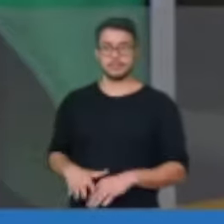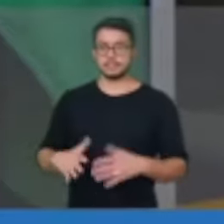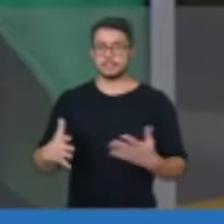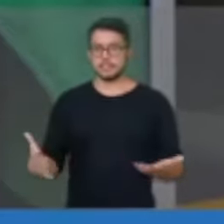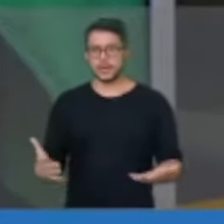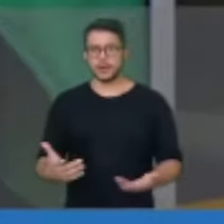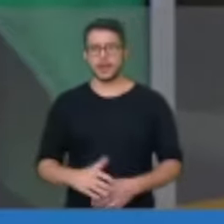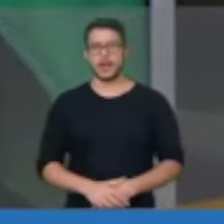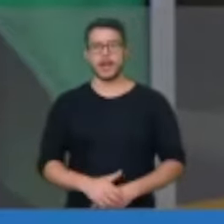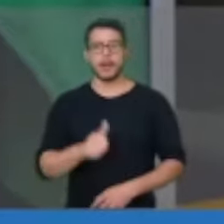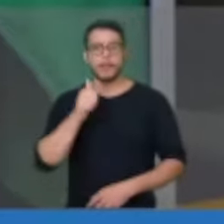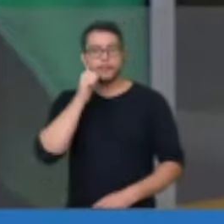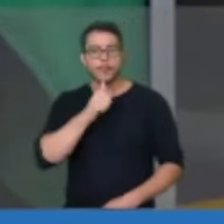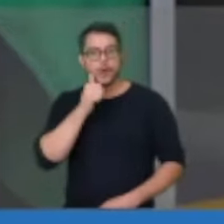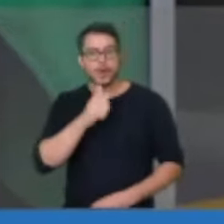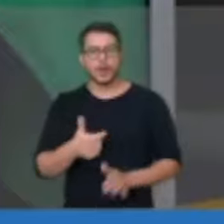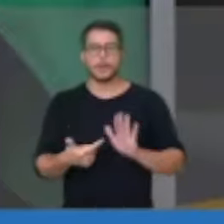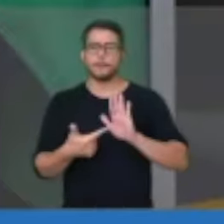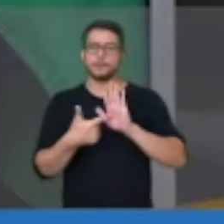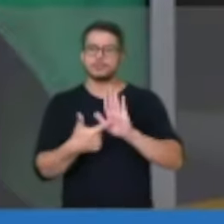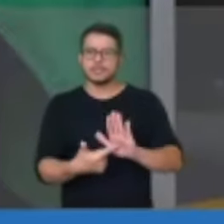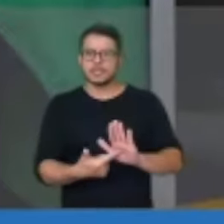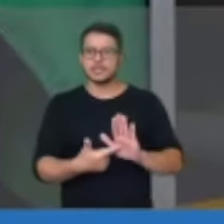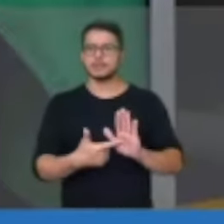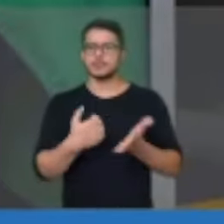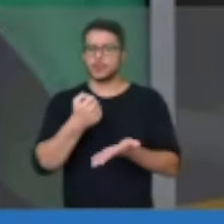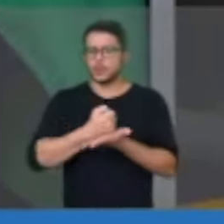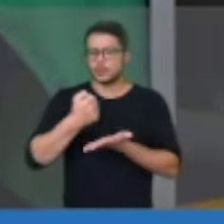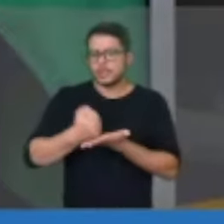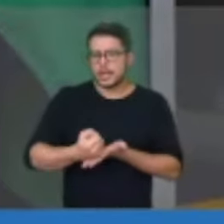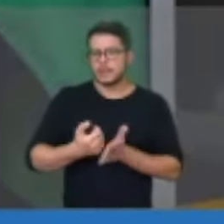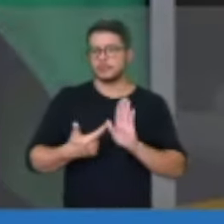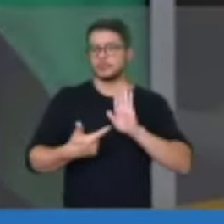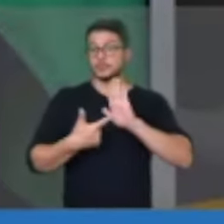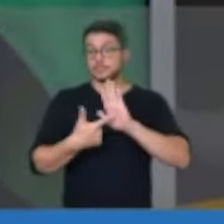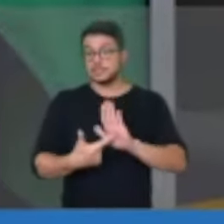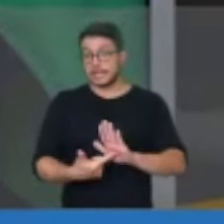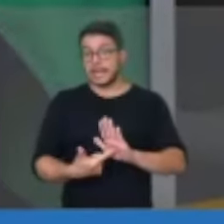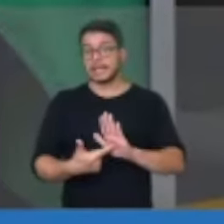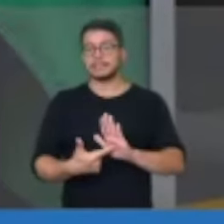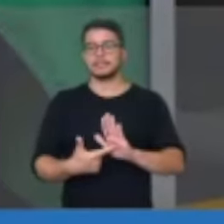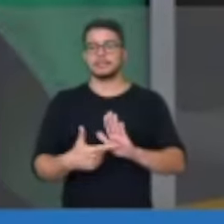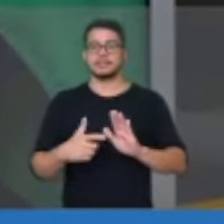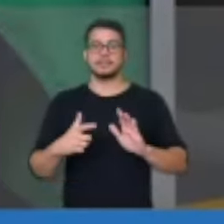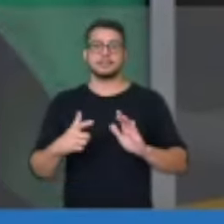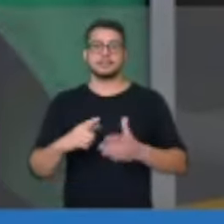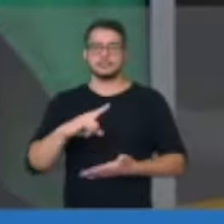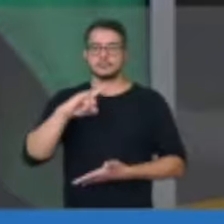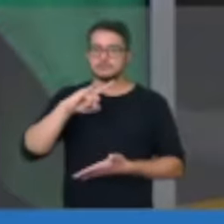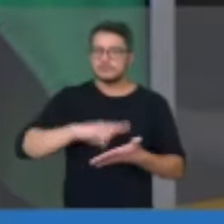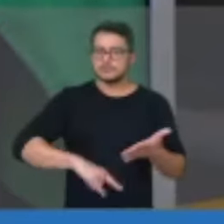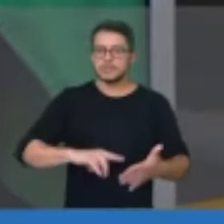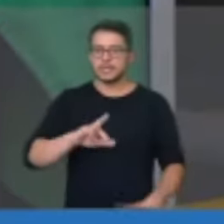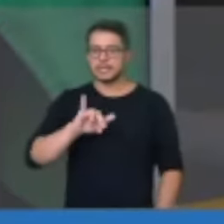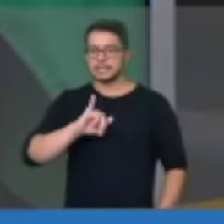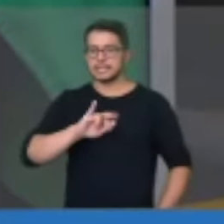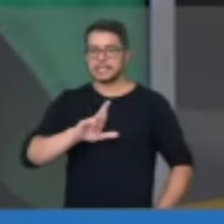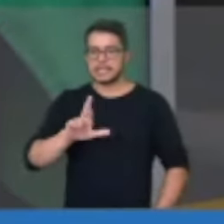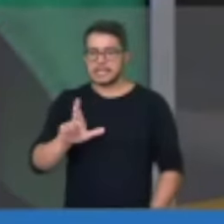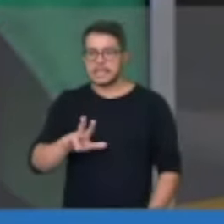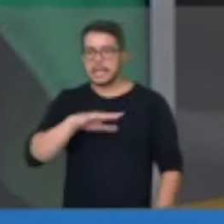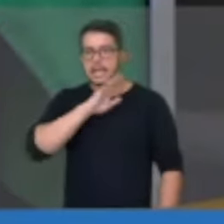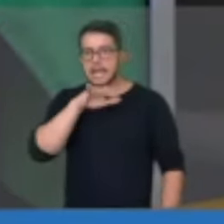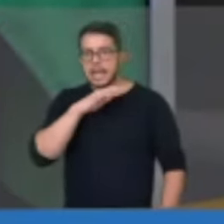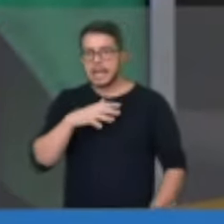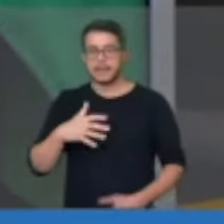contratos, tentando mostrar a declaração de imposto de renda, eles não queriam, eles queriam a foto. A foto, era só isso